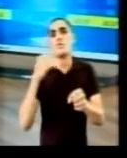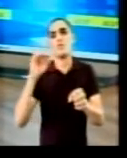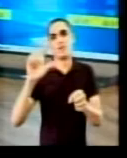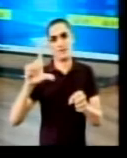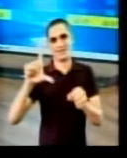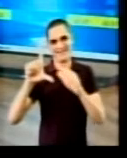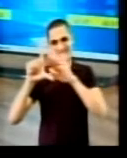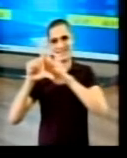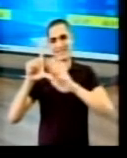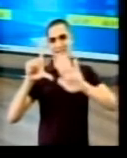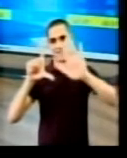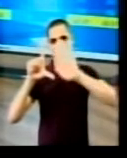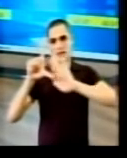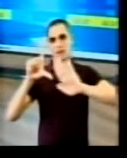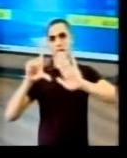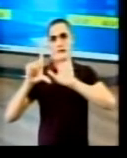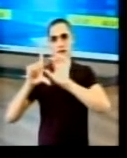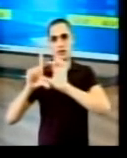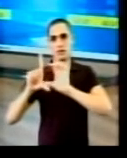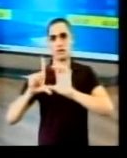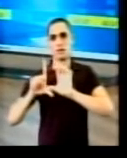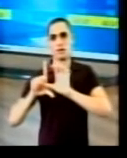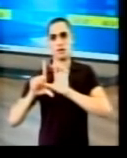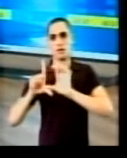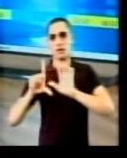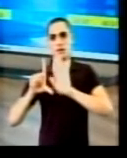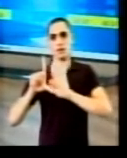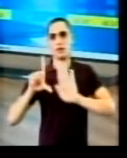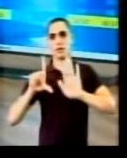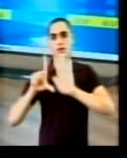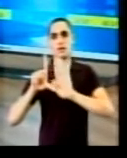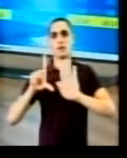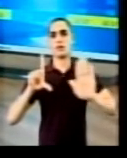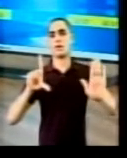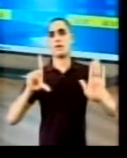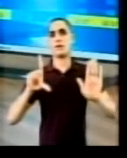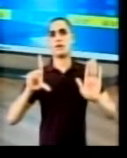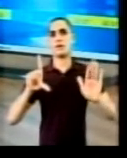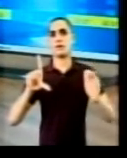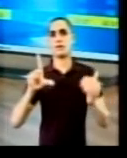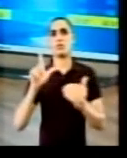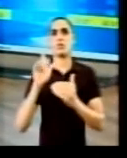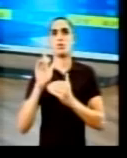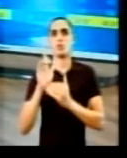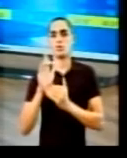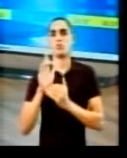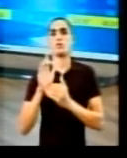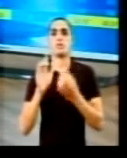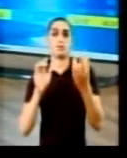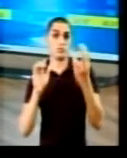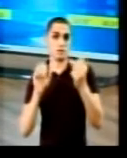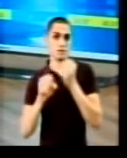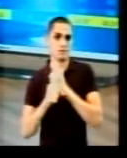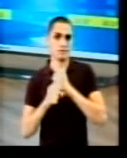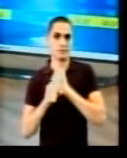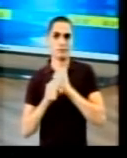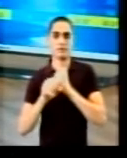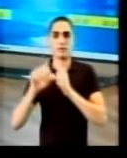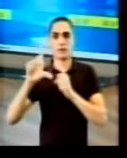a média de morte dos últimos 3 anos. E essa outra que está cinza